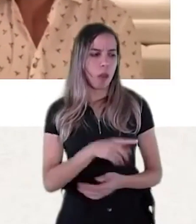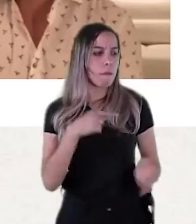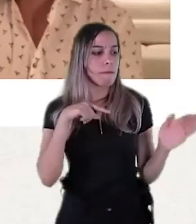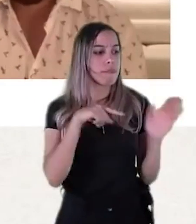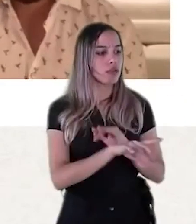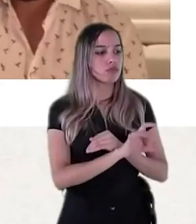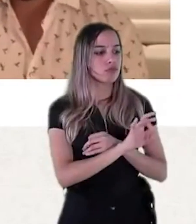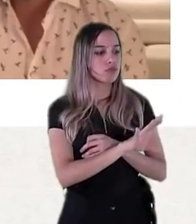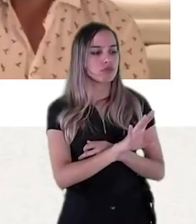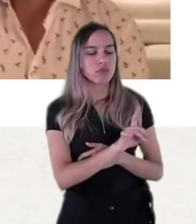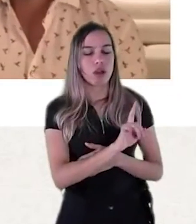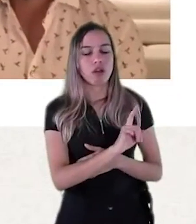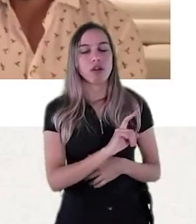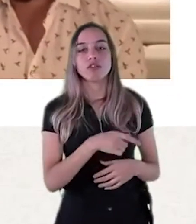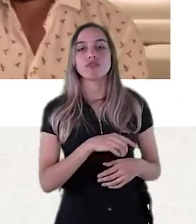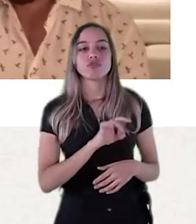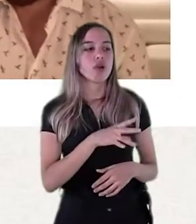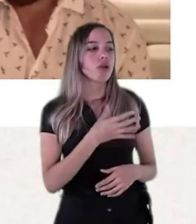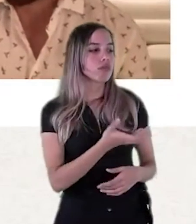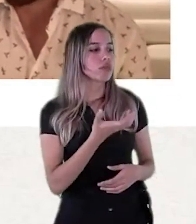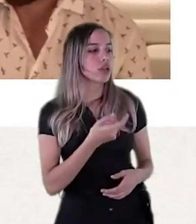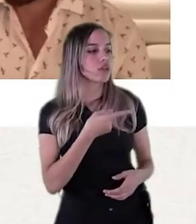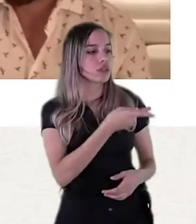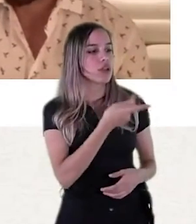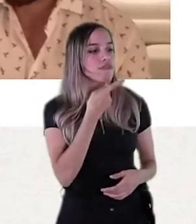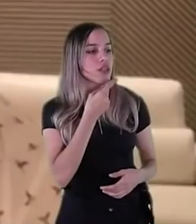falar um pouquinho sobre isso.